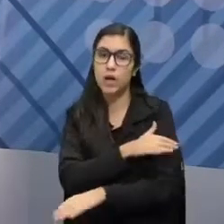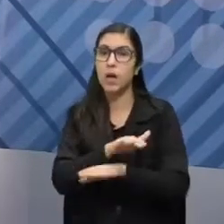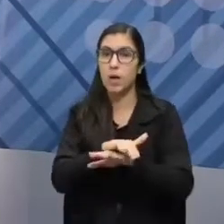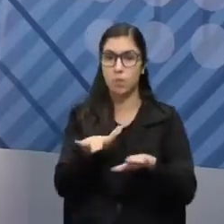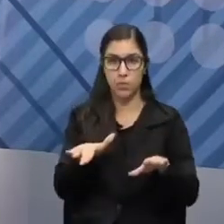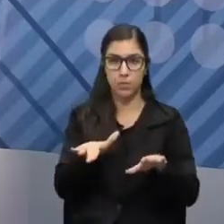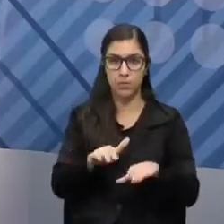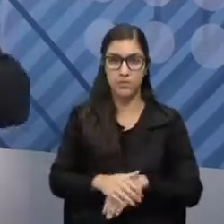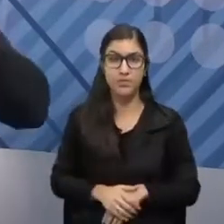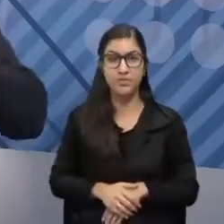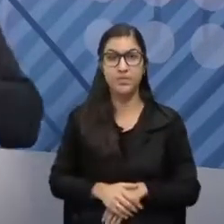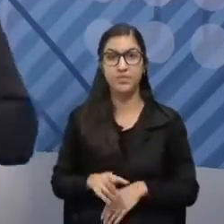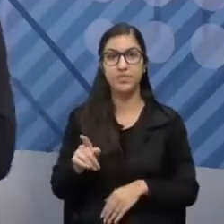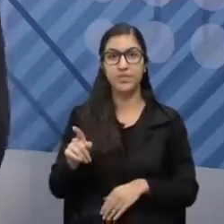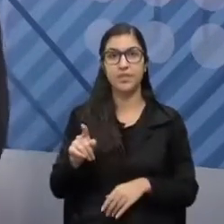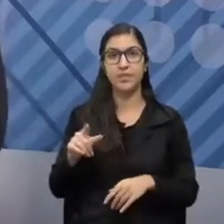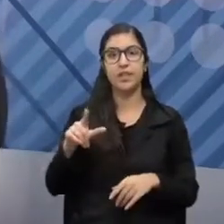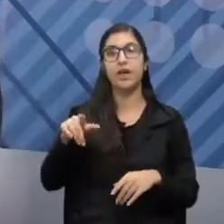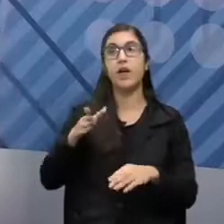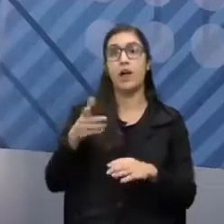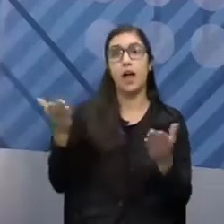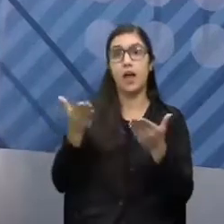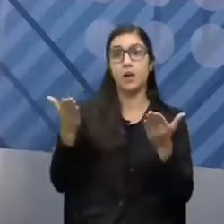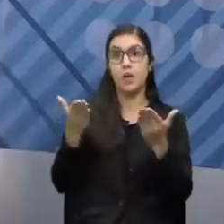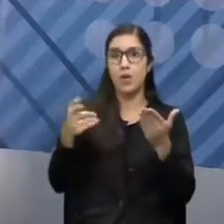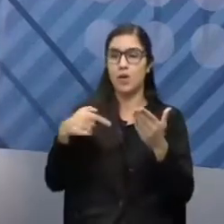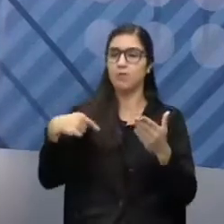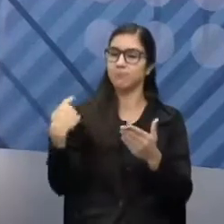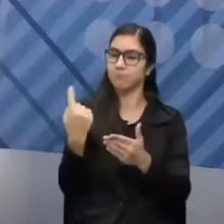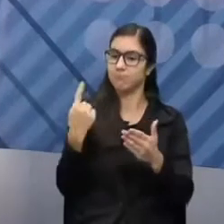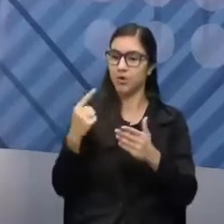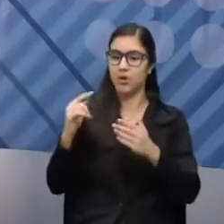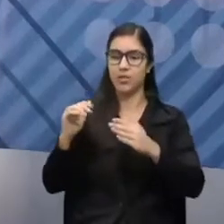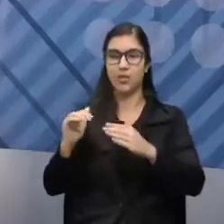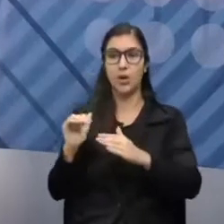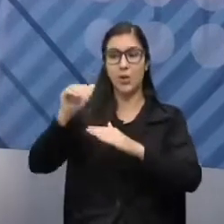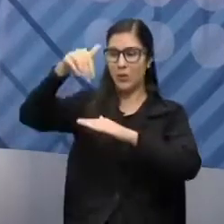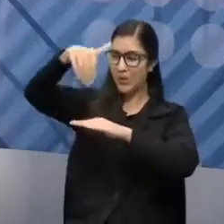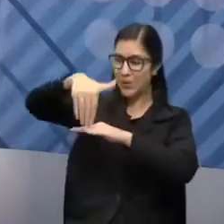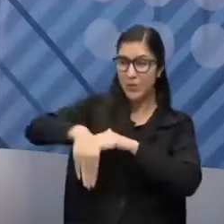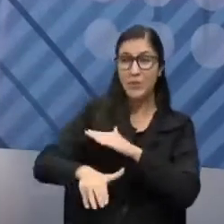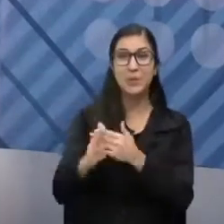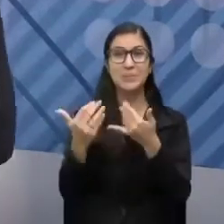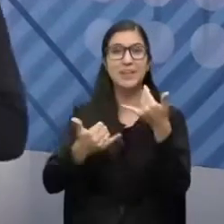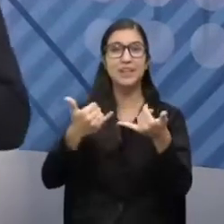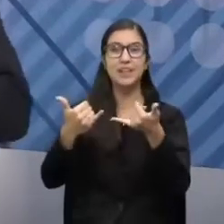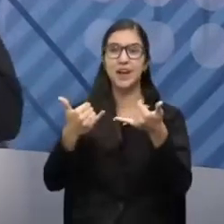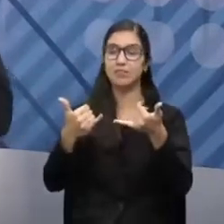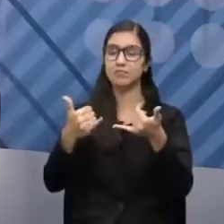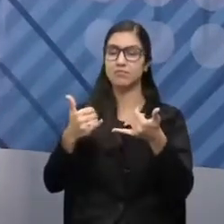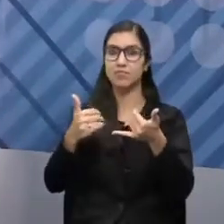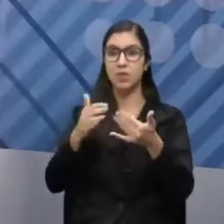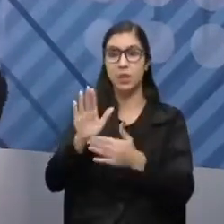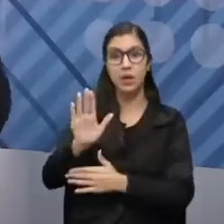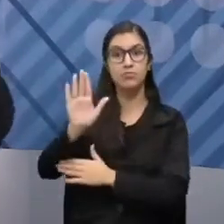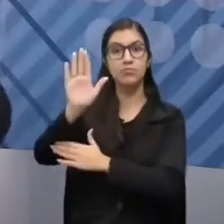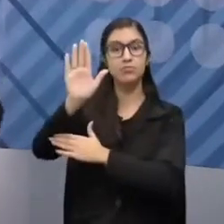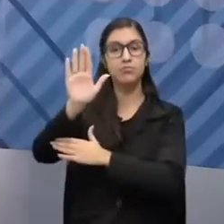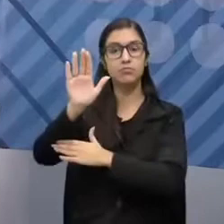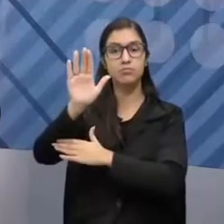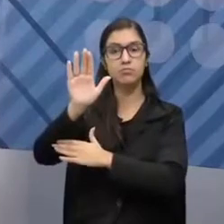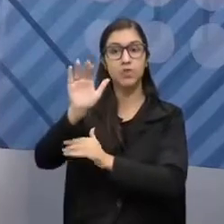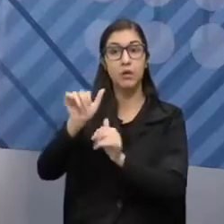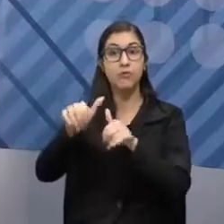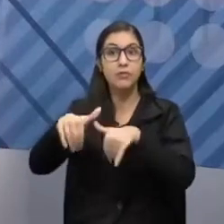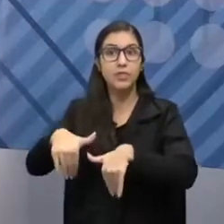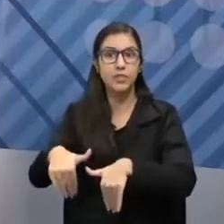acabar, certo? Para ir não escorrega, levantar o bracinho, quando acabou, você abaixa, segura o bracinho. Algo que identifique início e